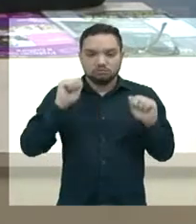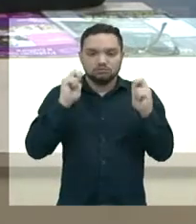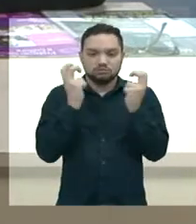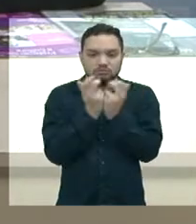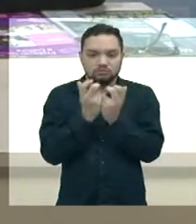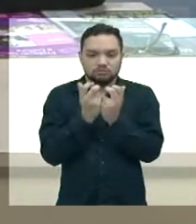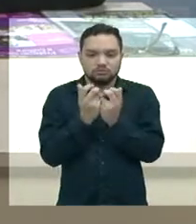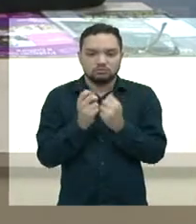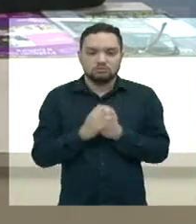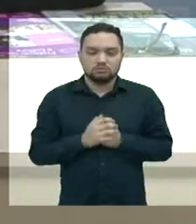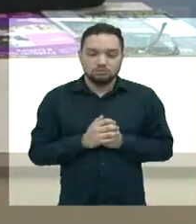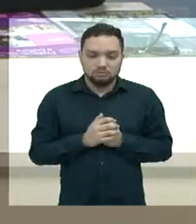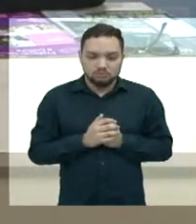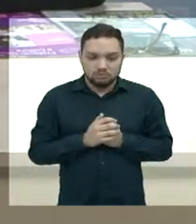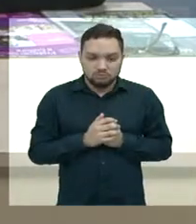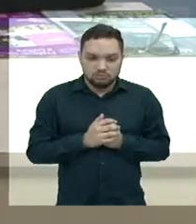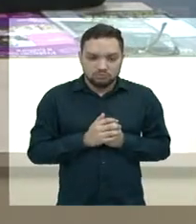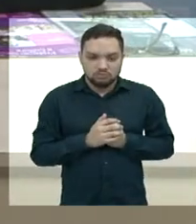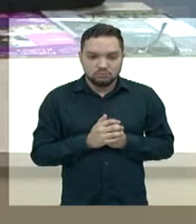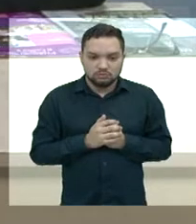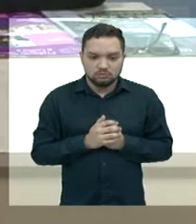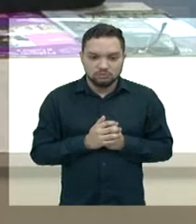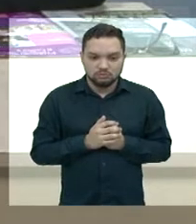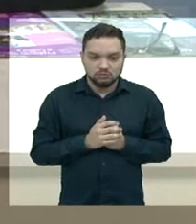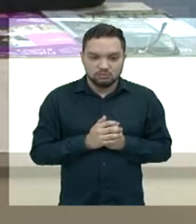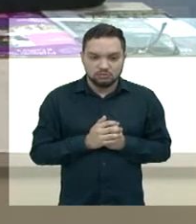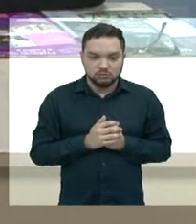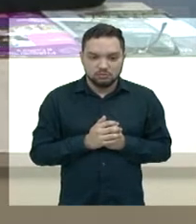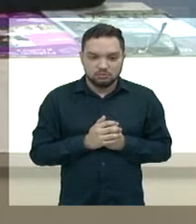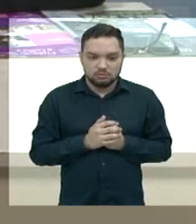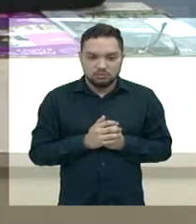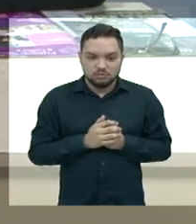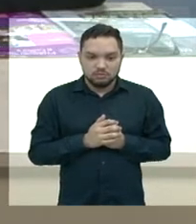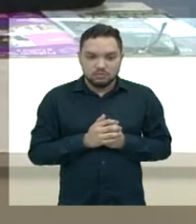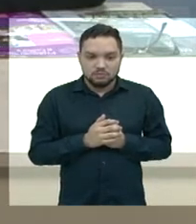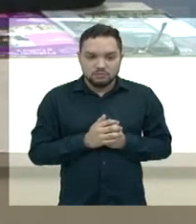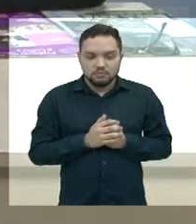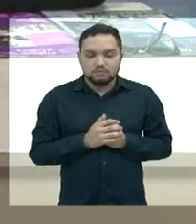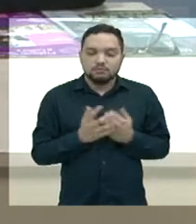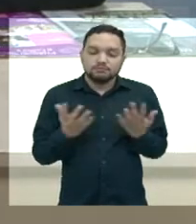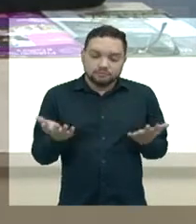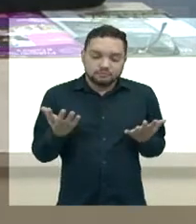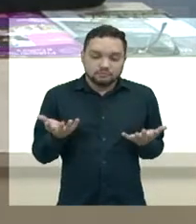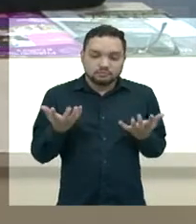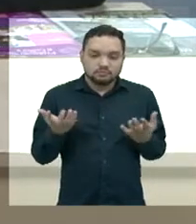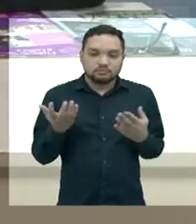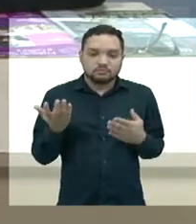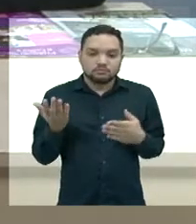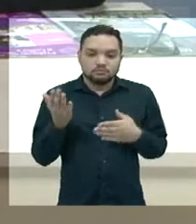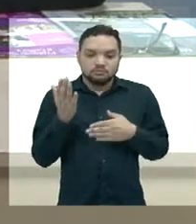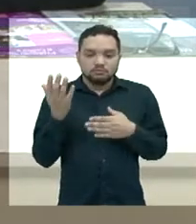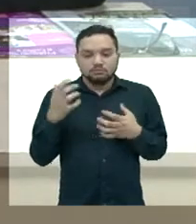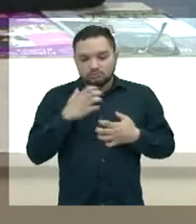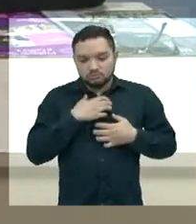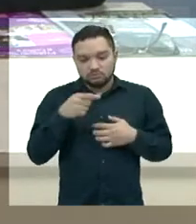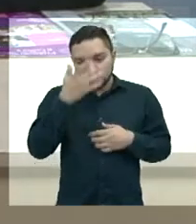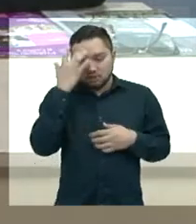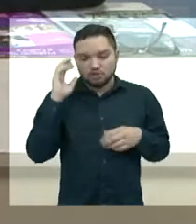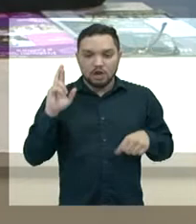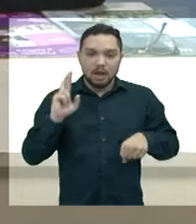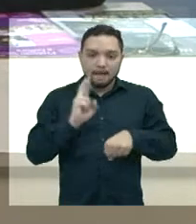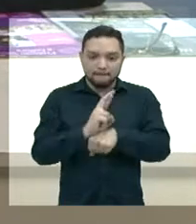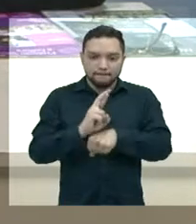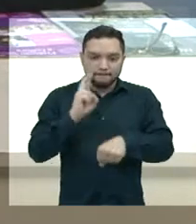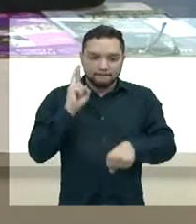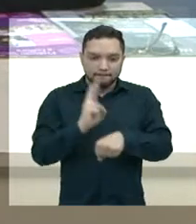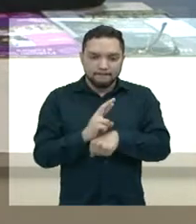né, numa produção legislativa que façam com que as pessoas possam estar representadas por meio